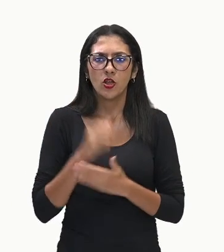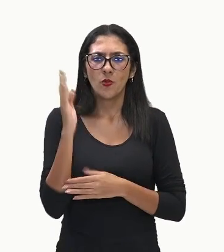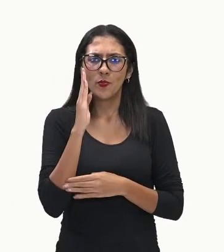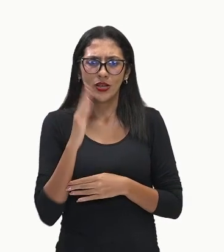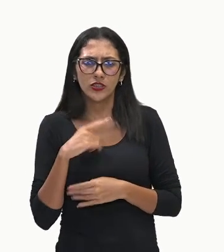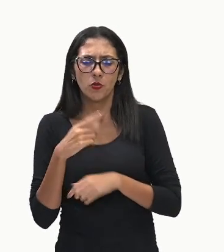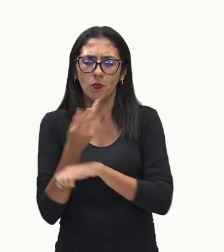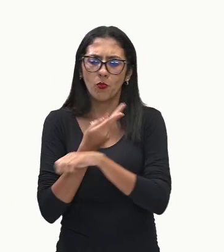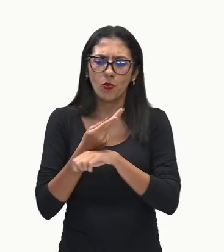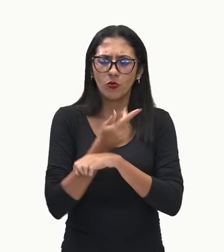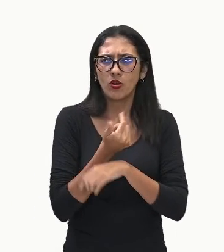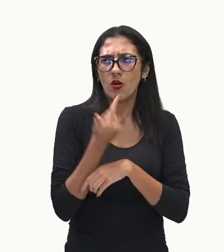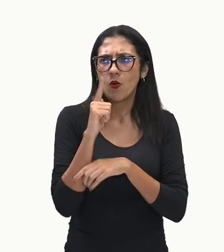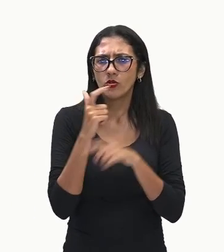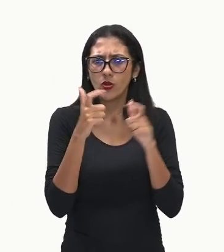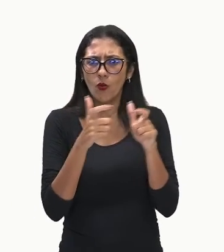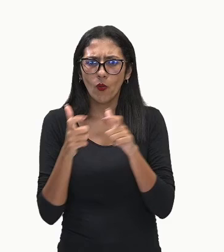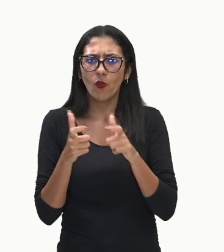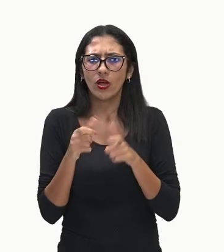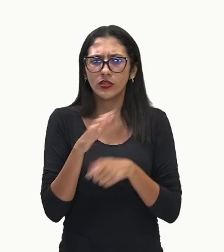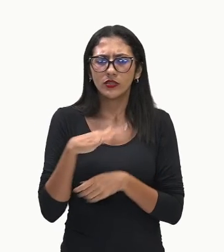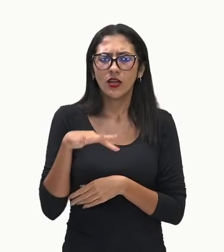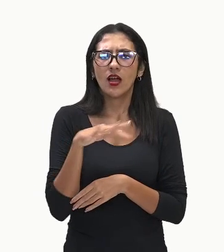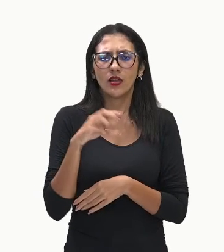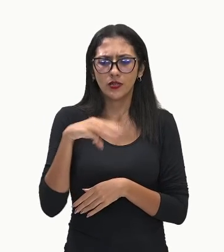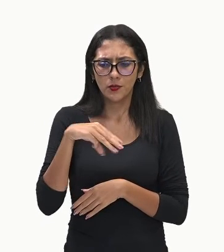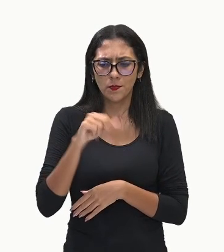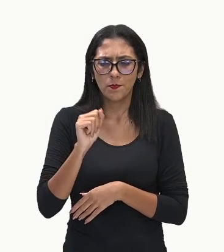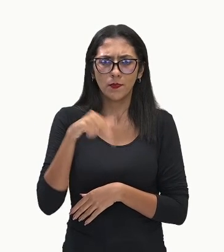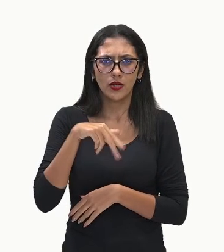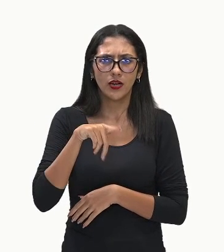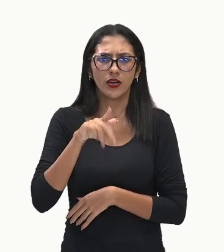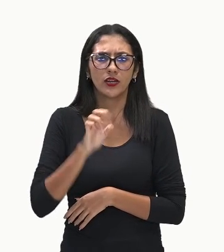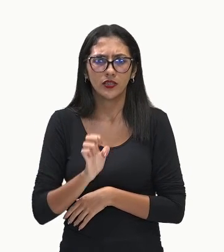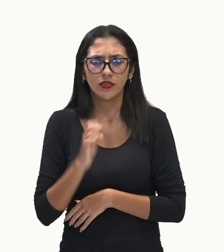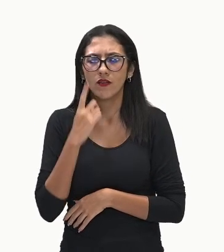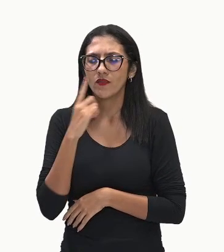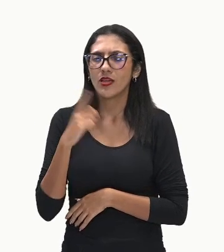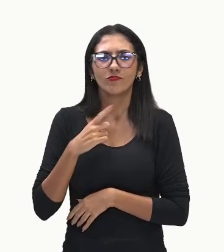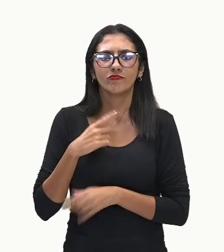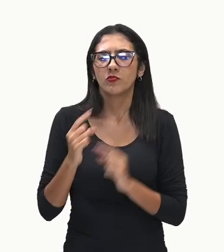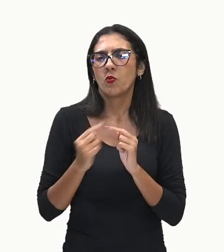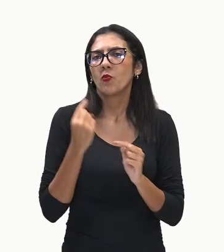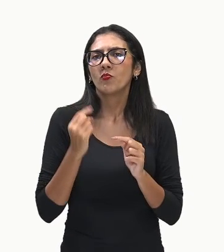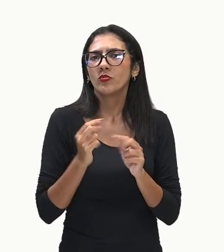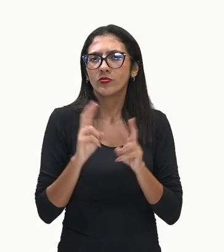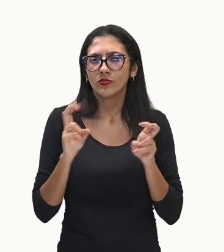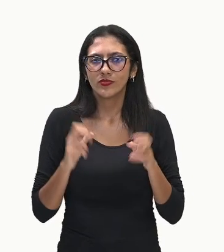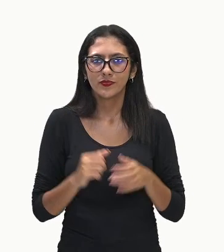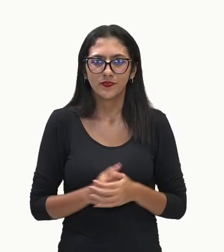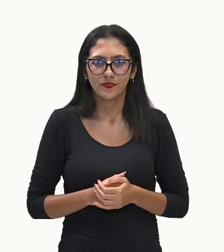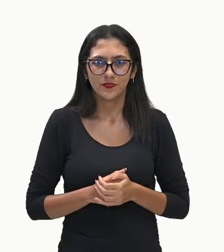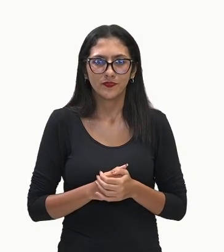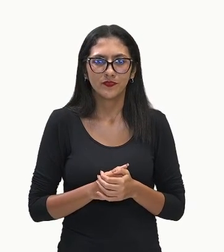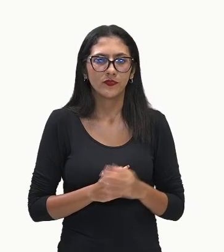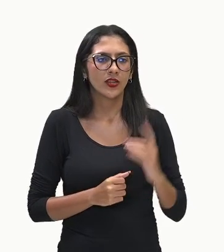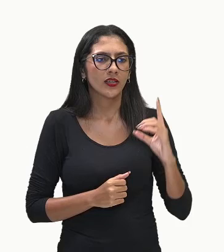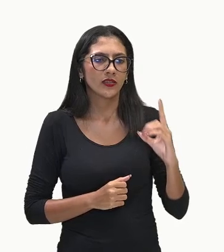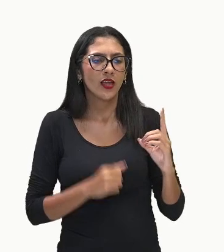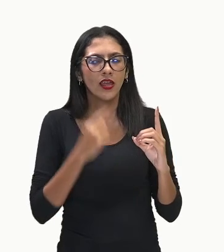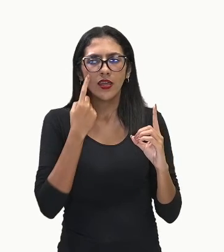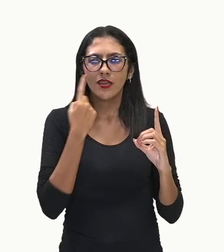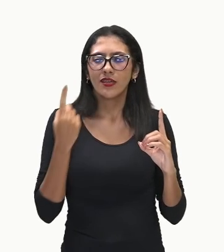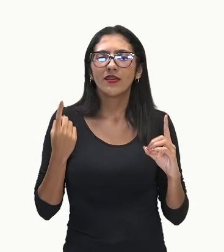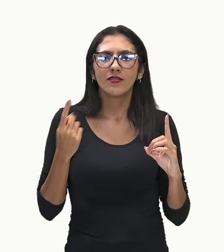mangue. Isso daqui, ó, já descarta a questão, porque o gráfico não fala nada em mangue. D. Sabor bem